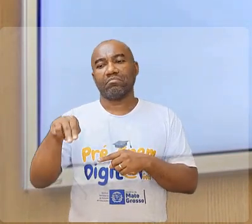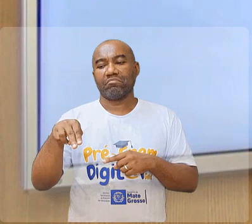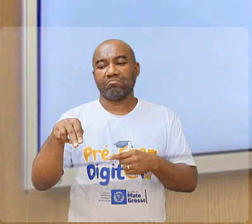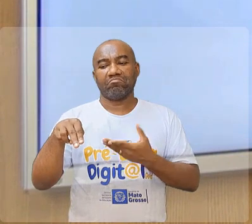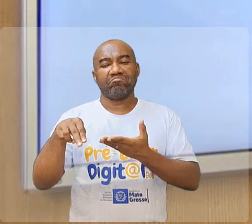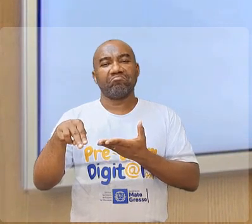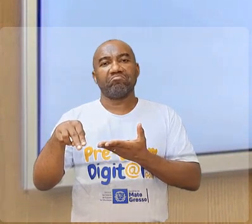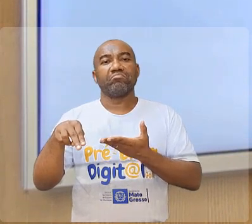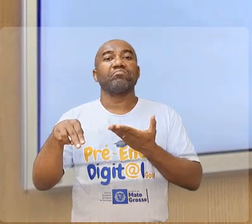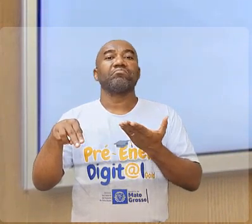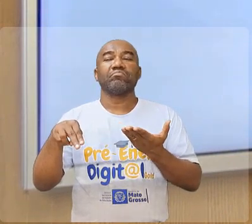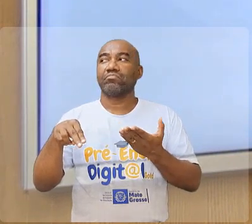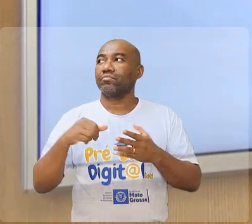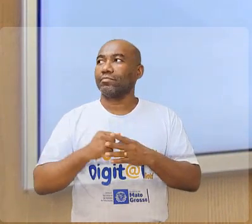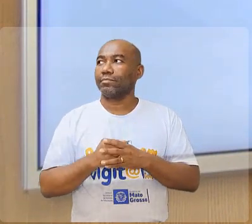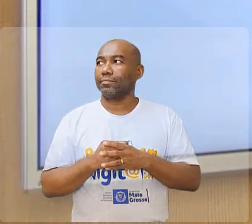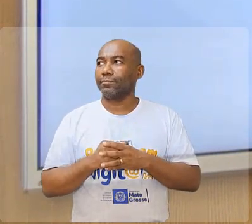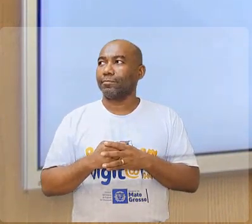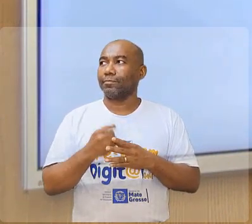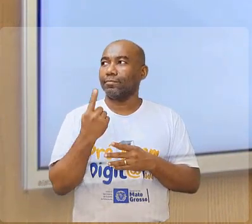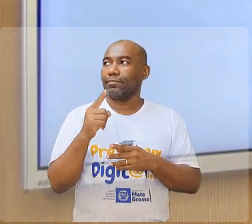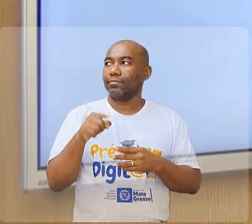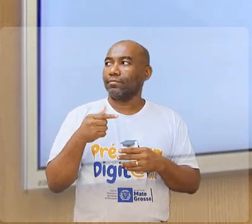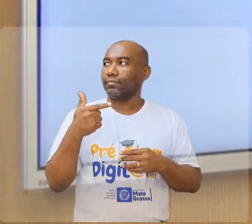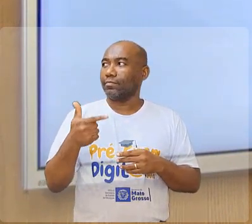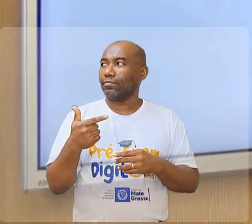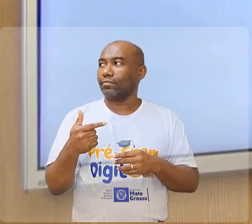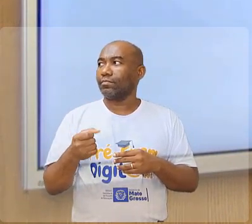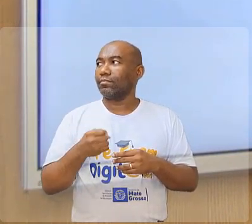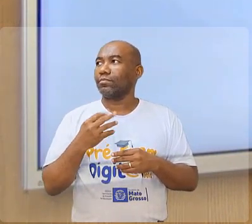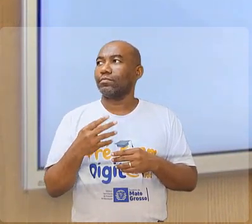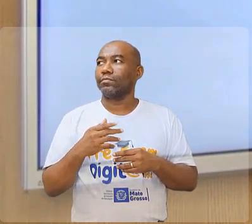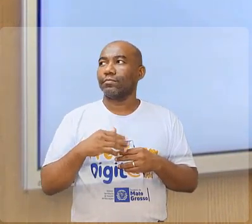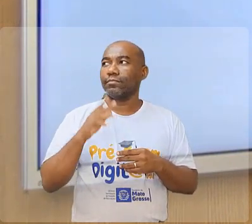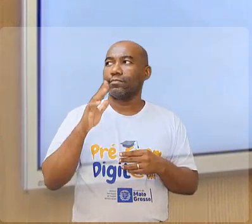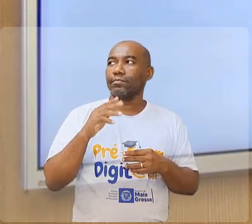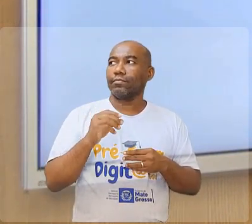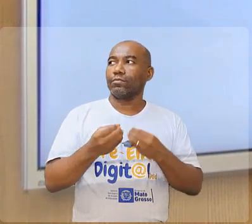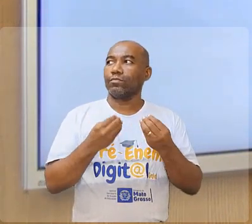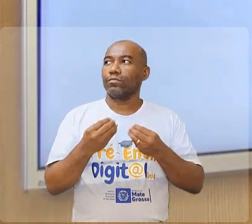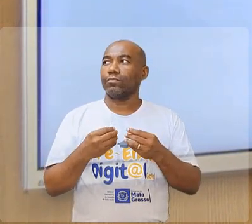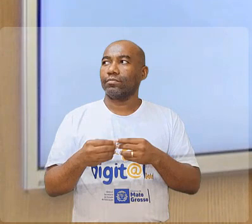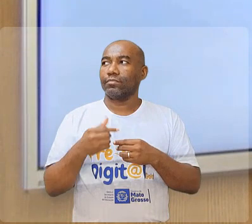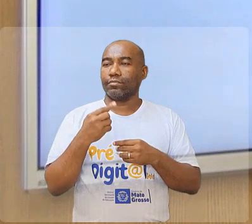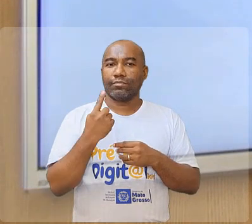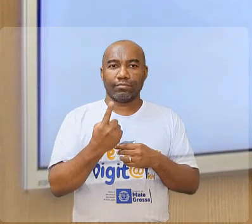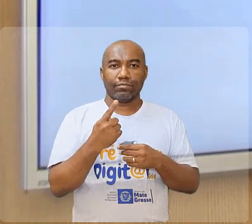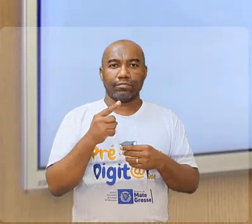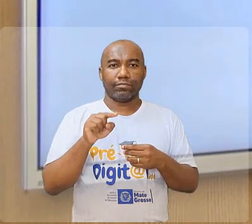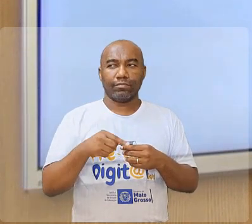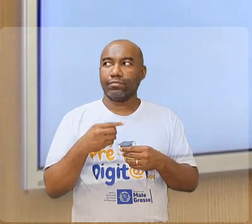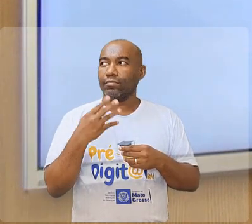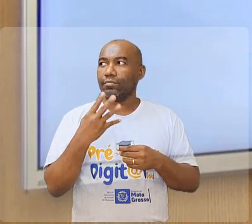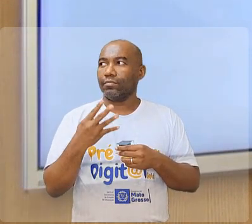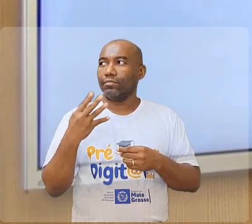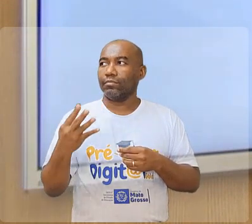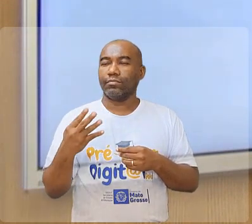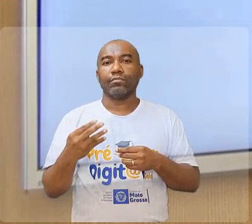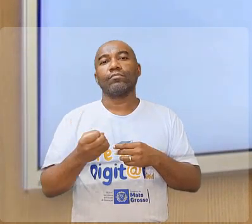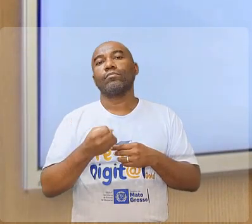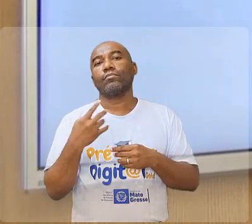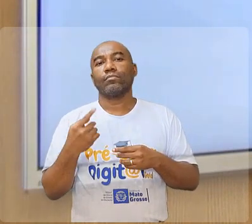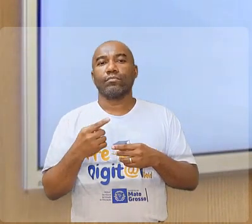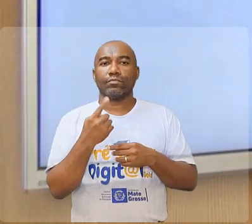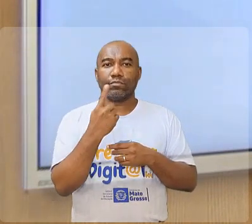não sei e 1,2 1,2 ao quadrado pensa que é doce ao quadrado 2 ao quadrado 144 então 1,2 ao